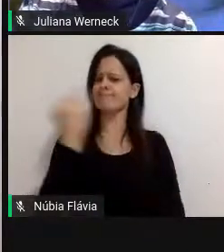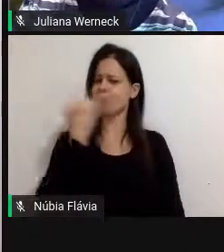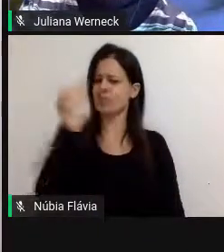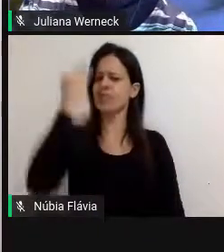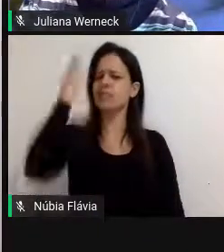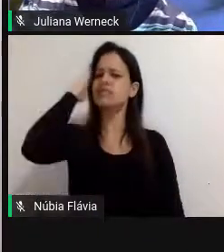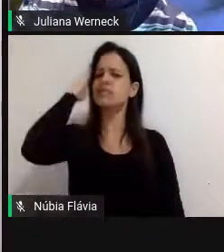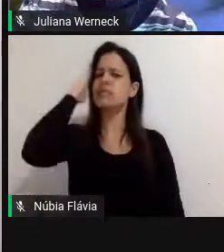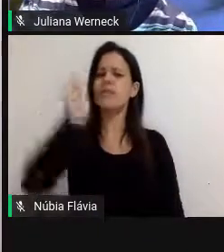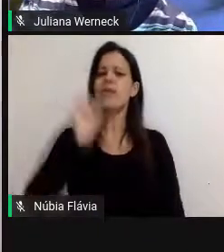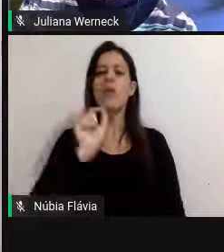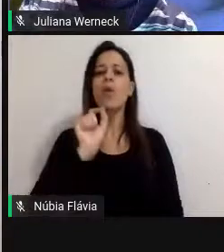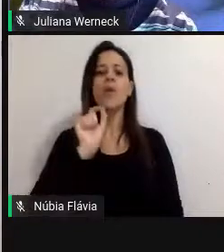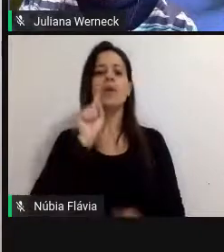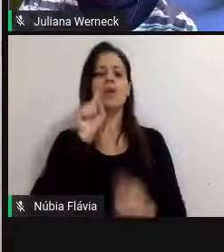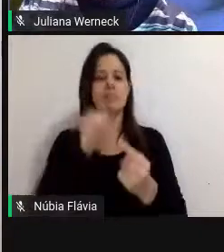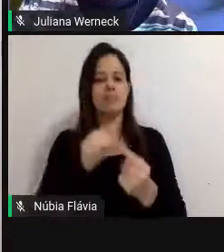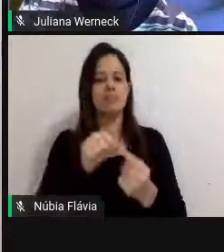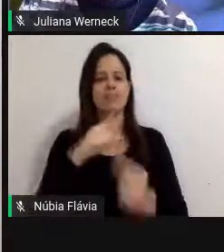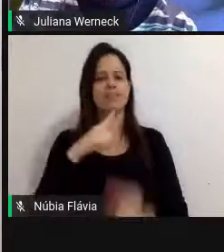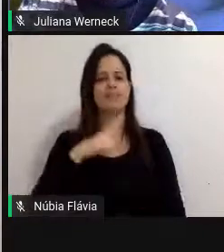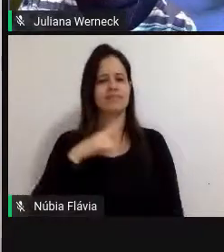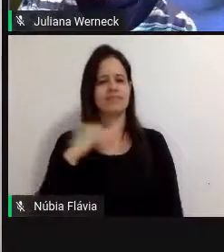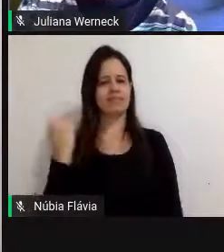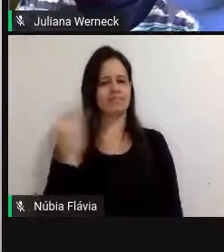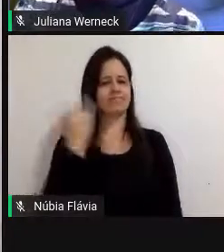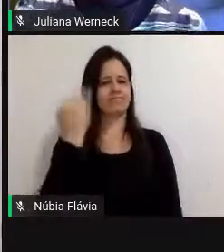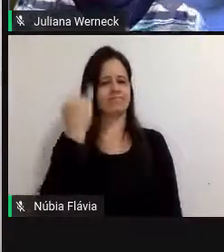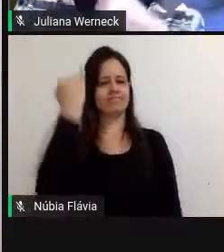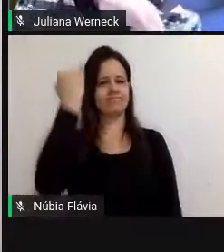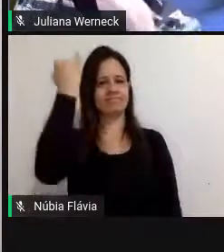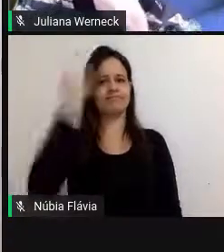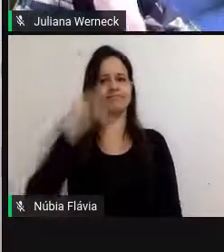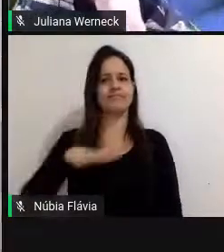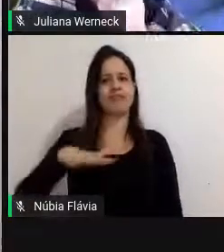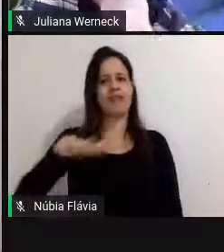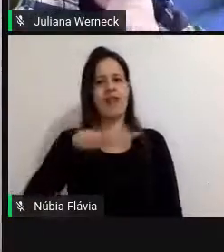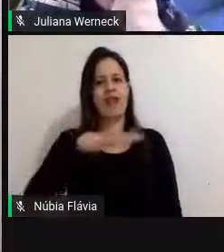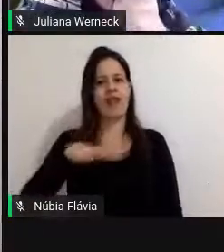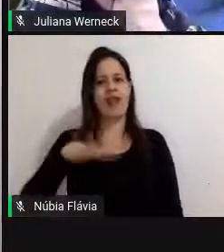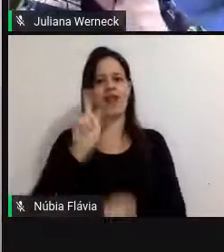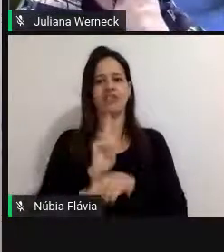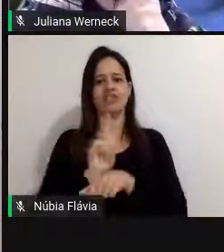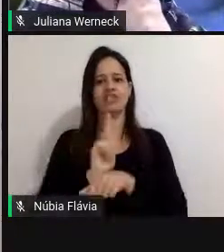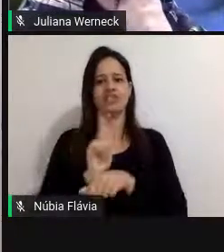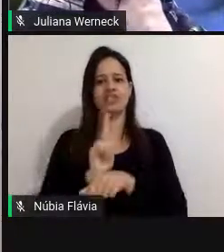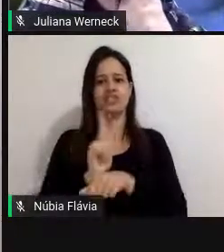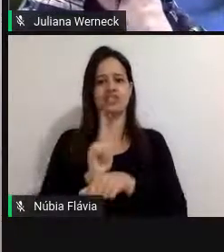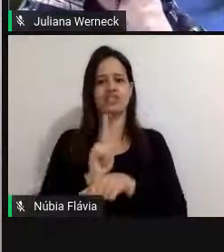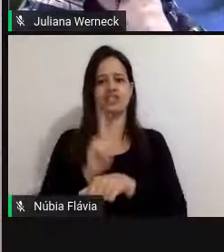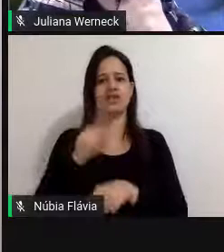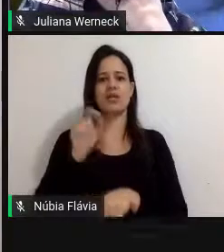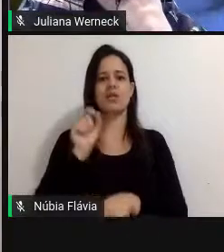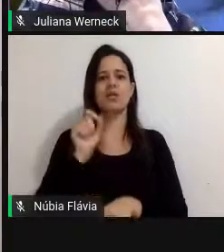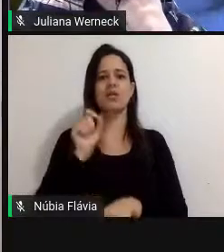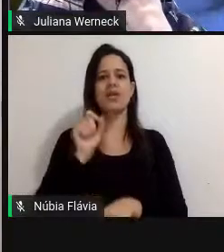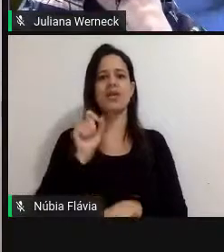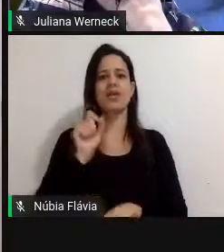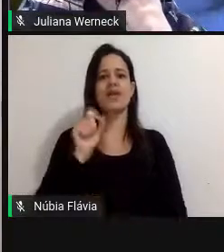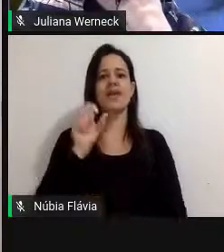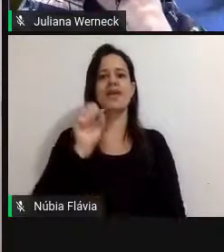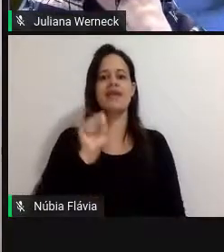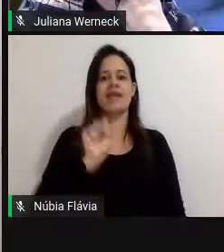nossa meta. E tem uma ferramenta na área de gestão que eu gosto muito, que é a ferramenta SMART. Eu sempre falo muito do